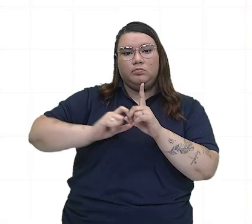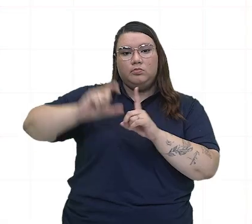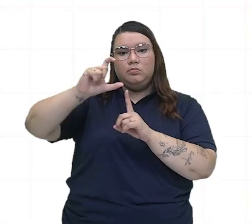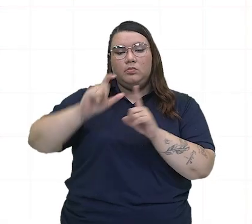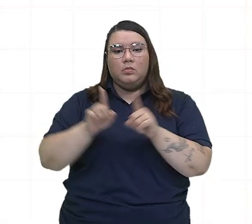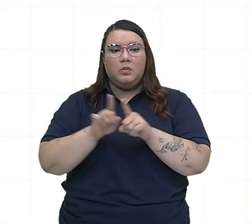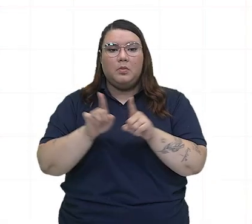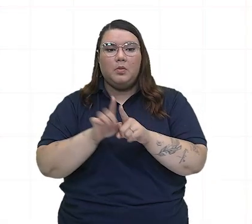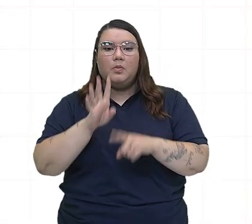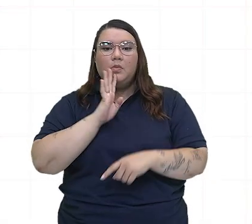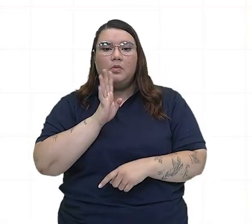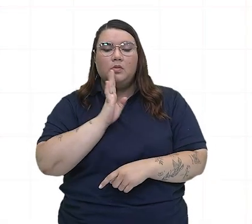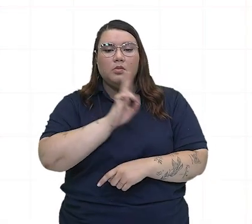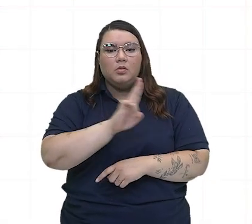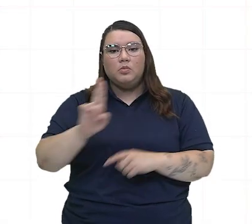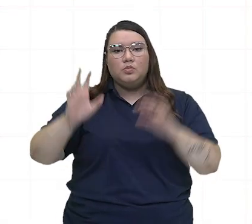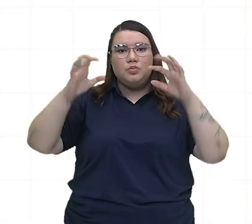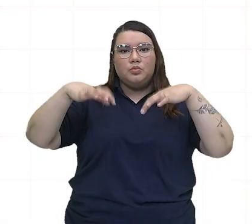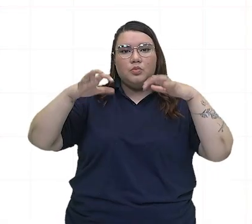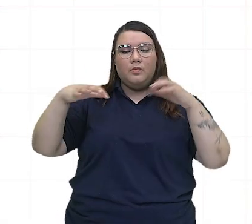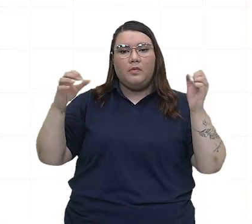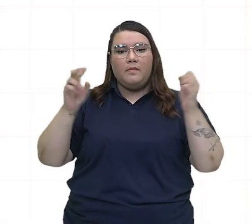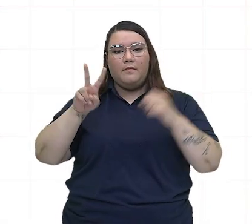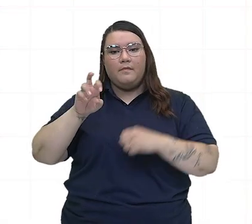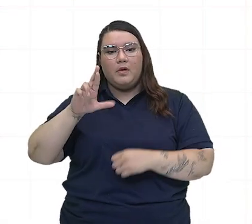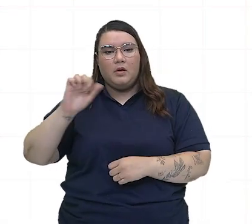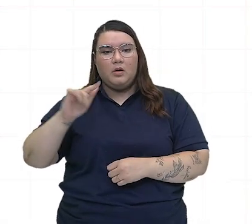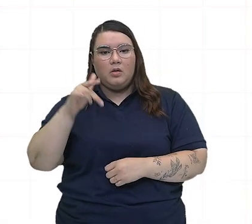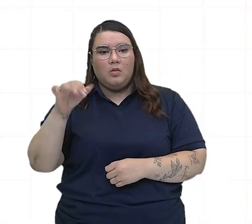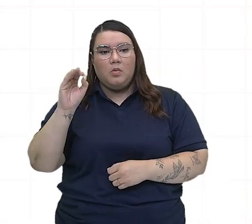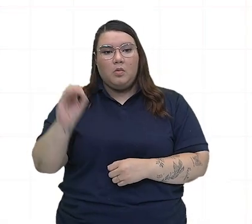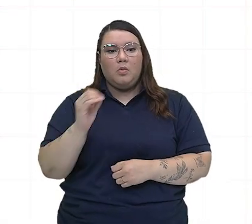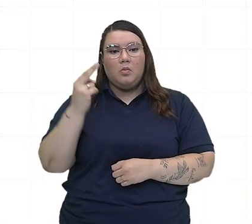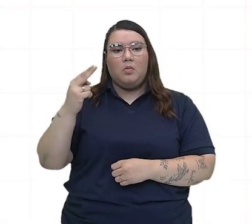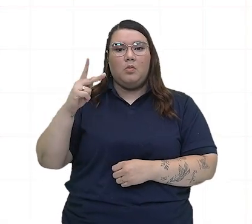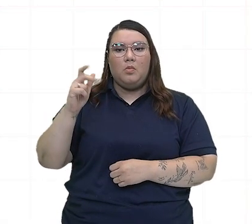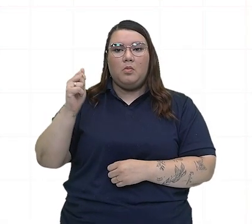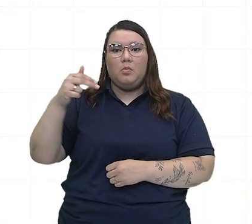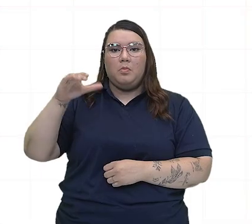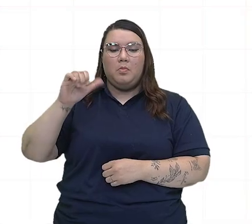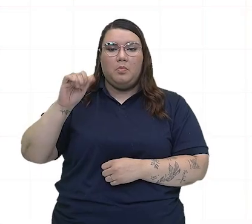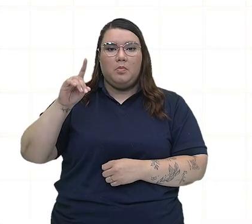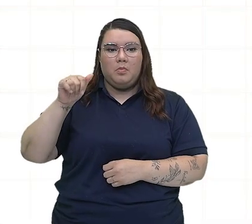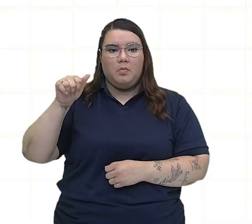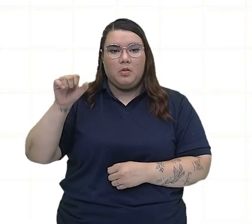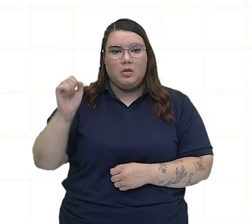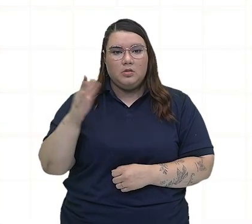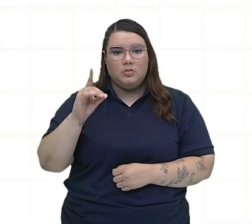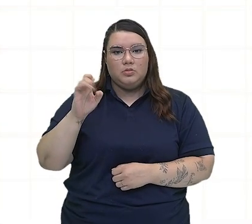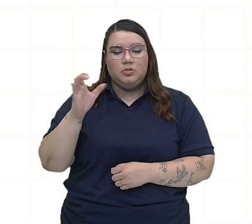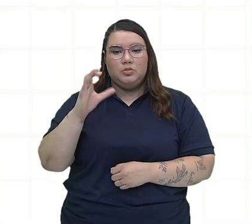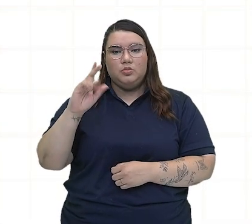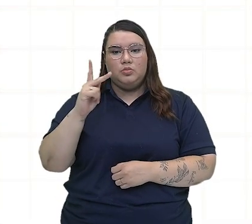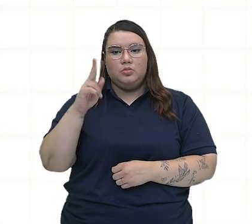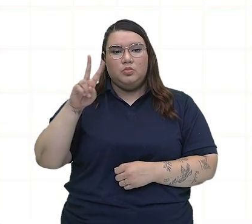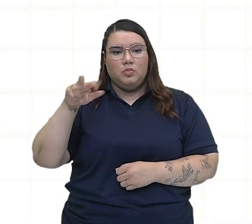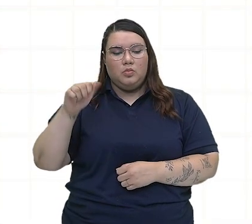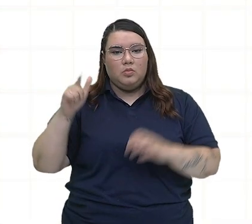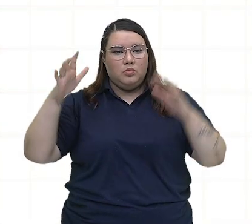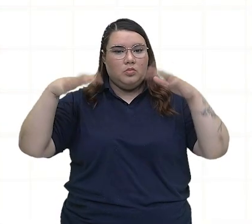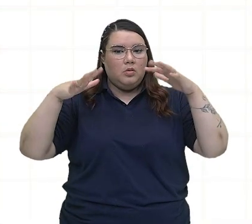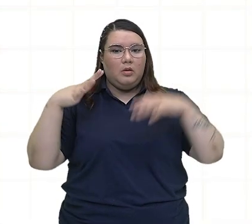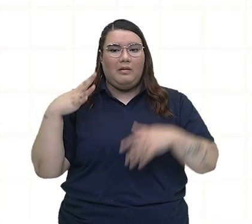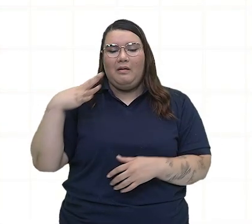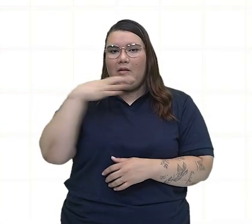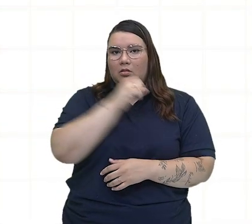e elas vão ser chamadas também de chuvas de verão ou pancadas de chuva. Elas são chuvas intensas e rápidas, ou seja,